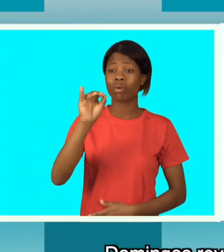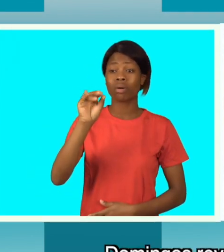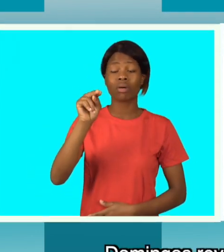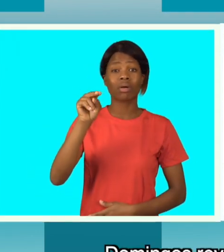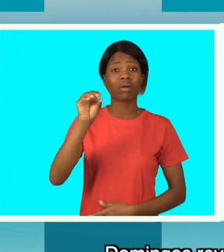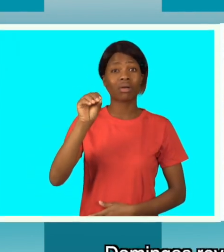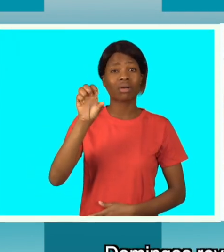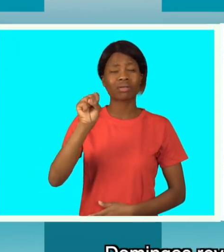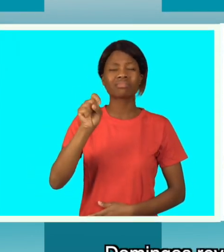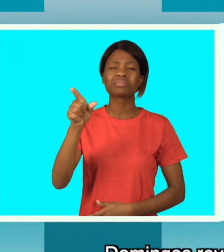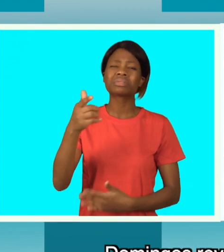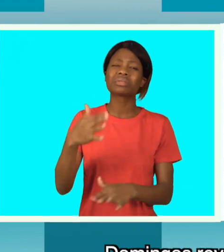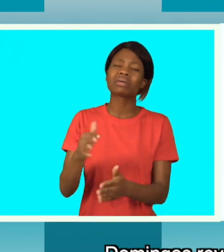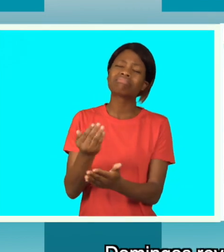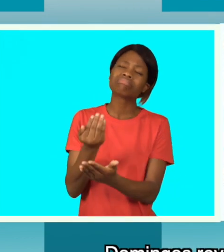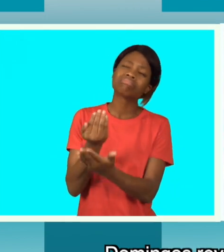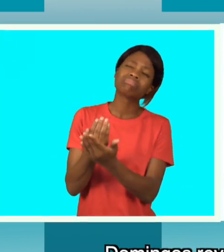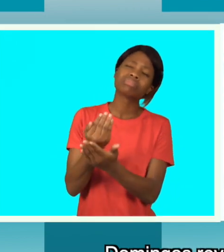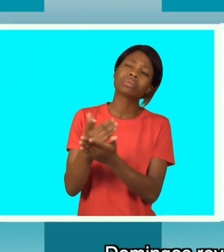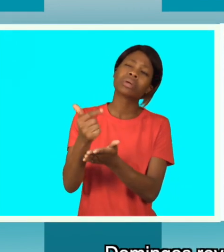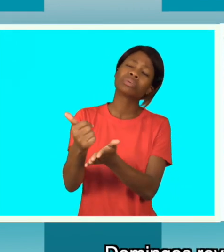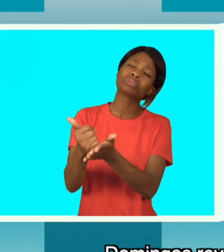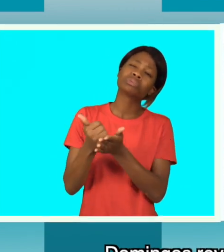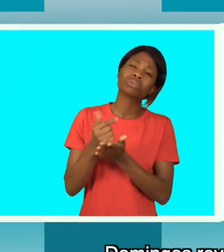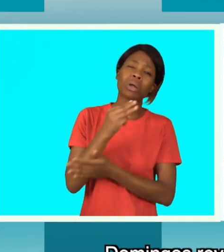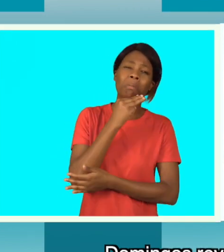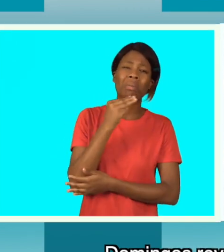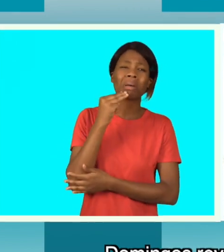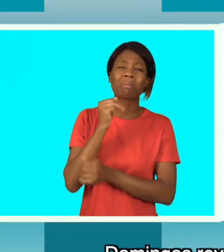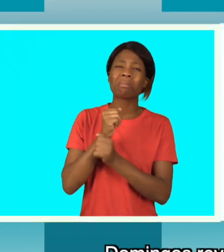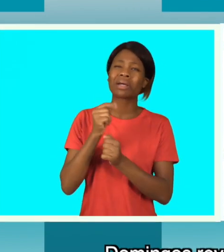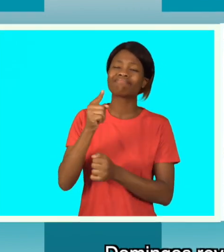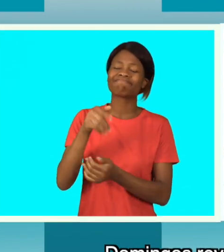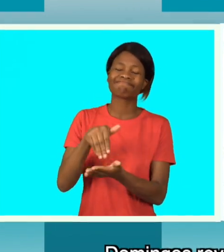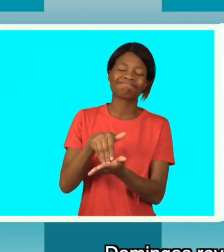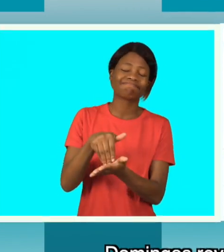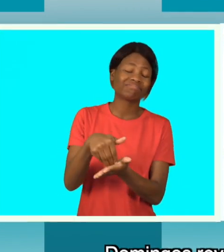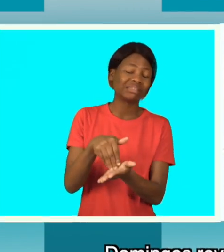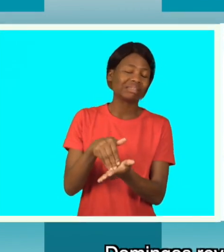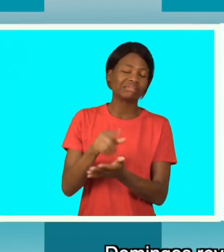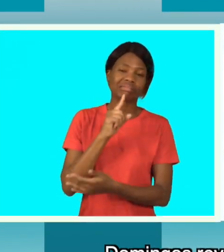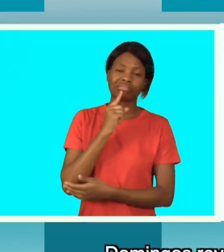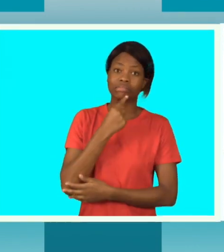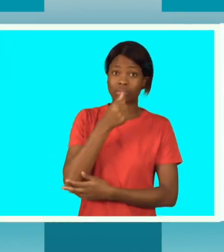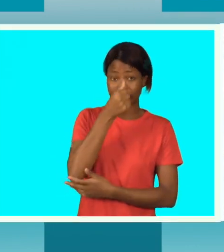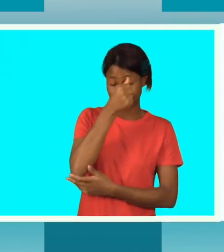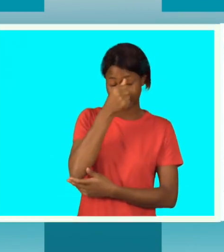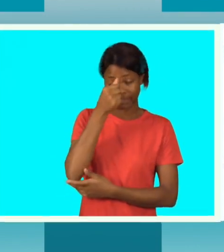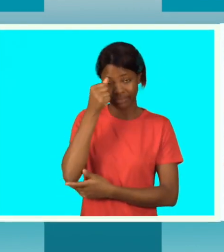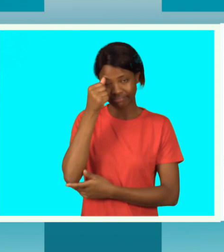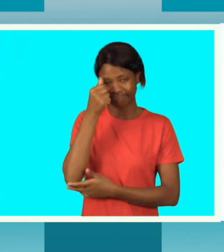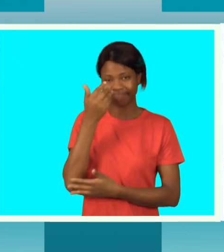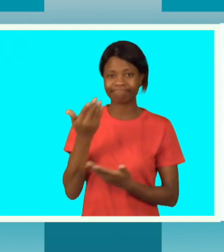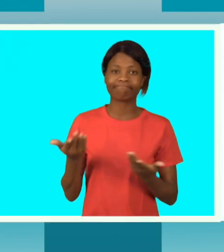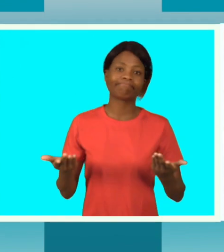amigos revela que já pediu ajuda mas o seu pedido redundou num fracasso